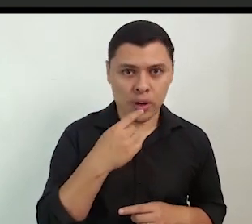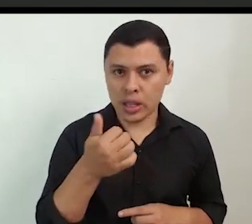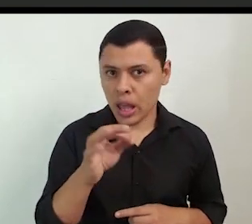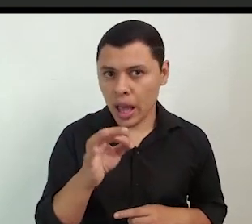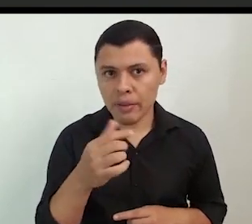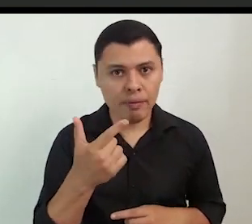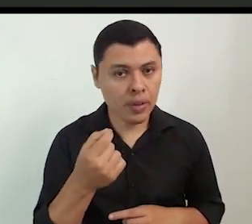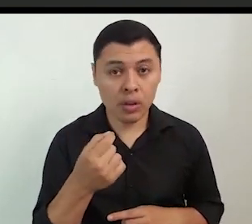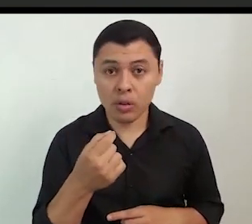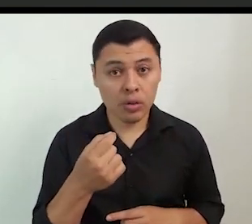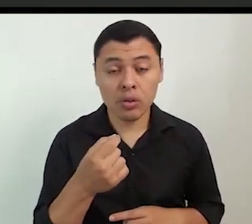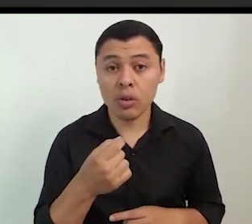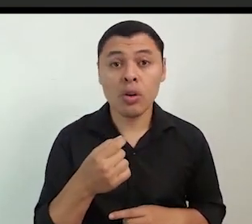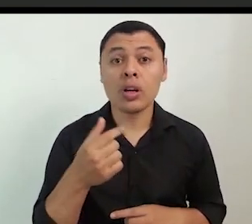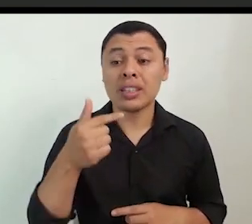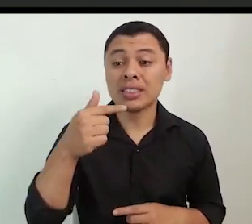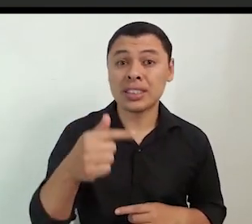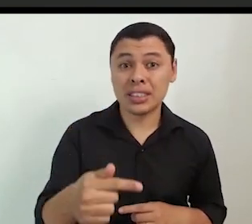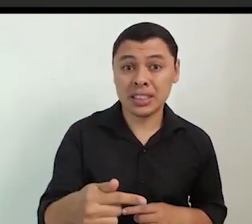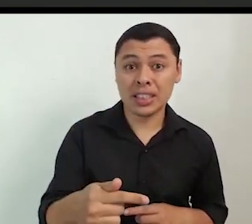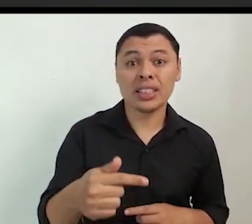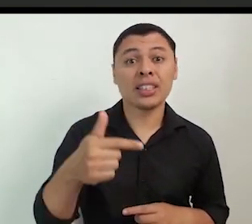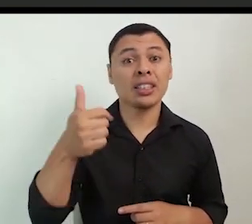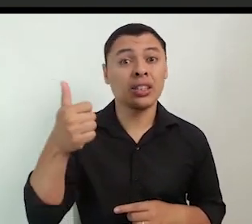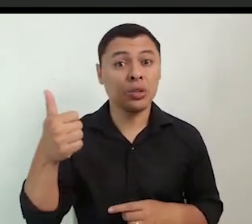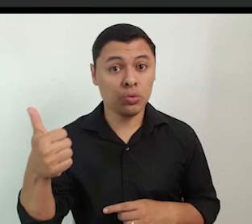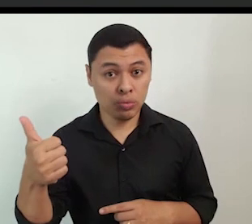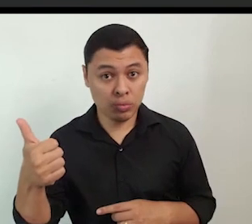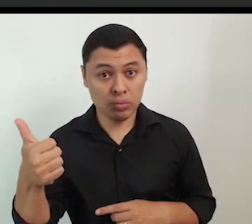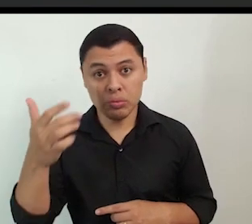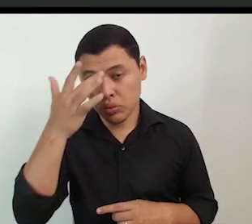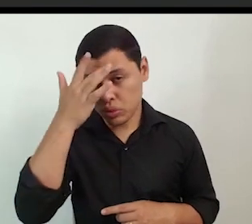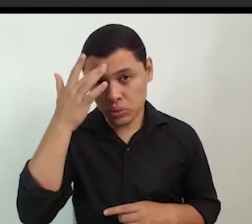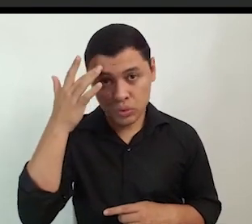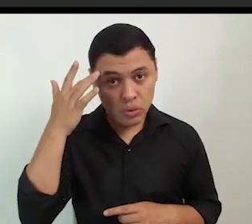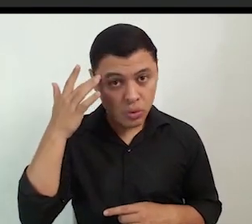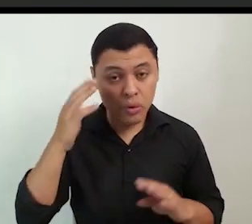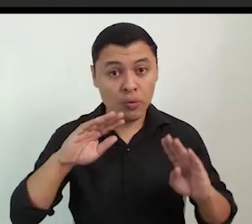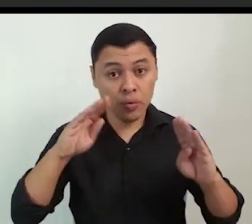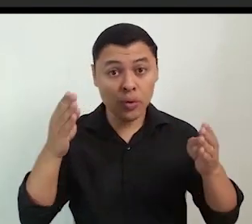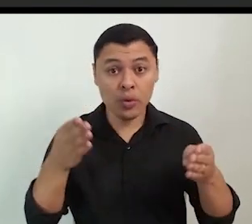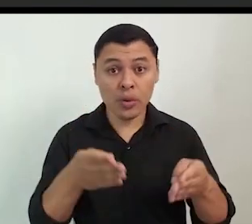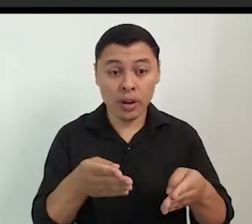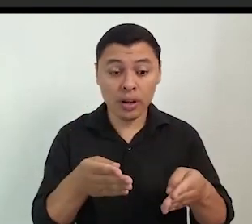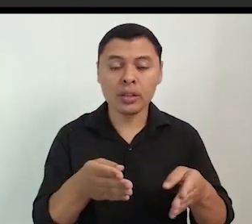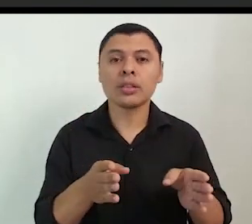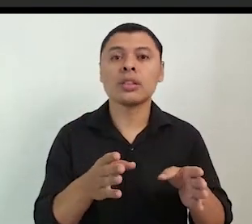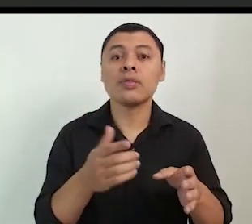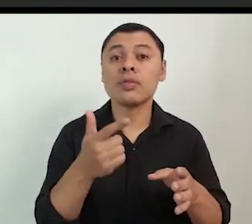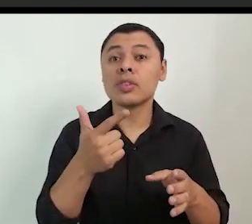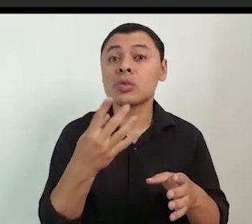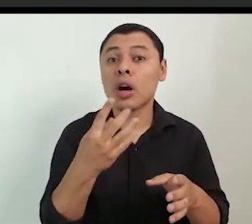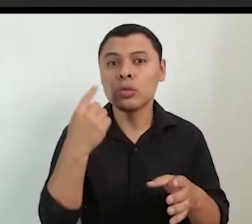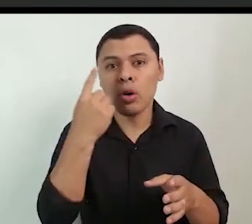10, 20, eu estou dizendo que somos 71 pessoas focadas